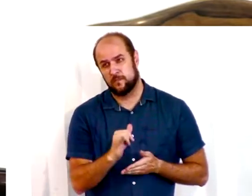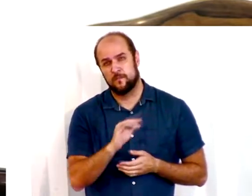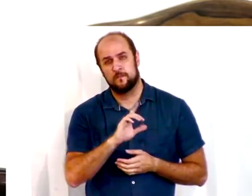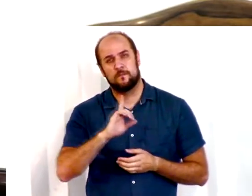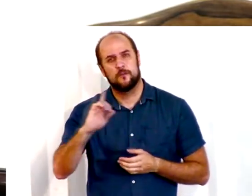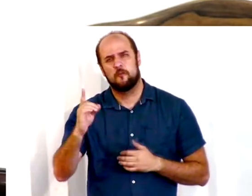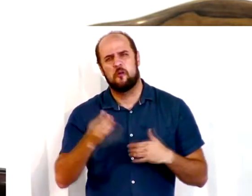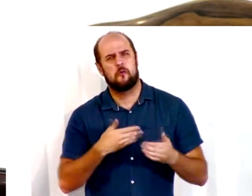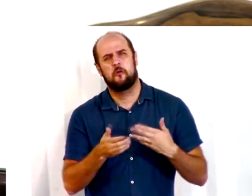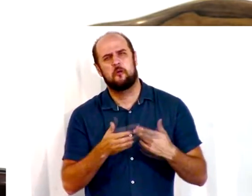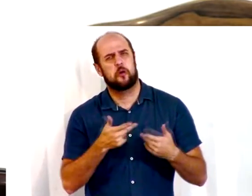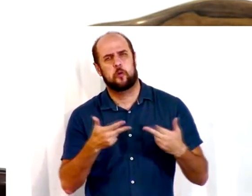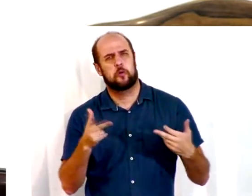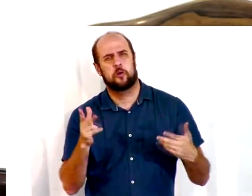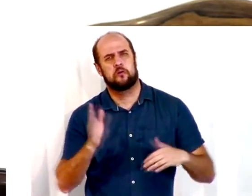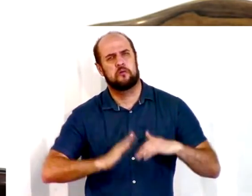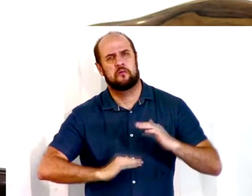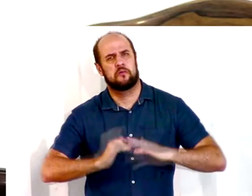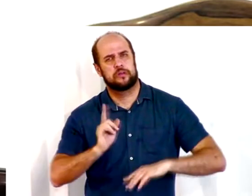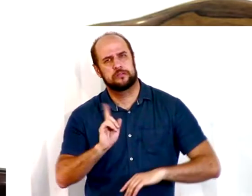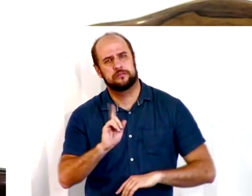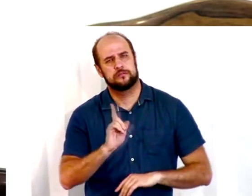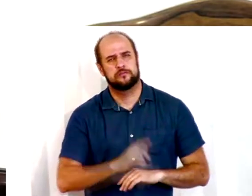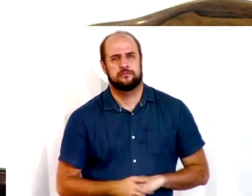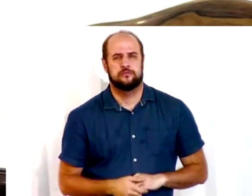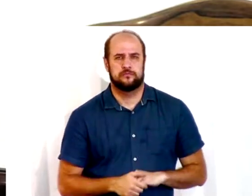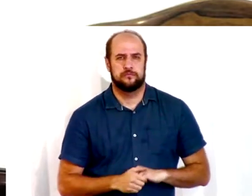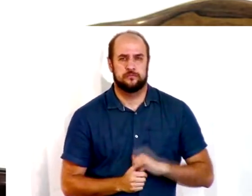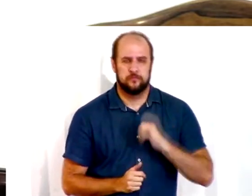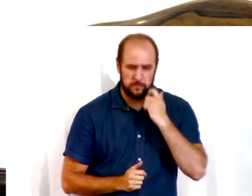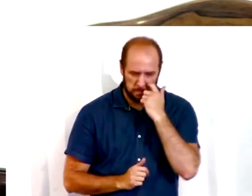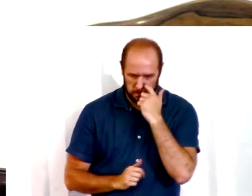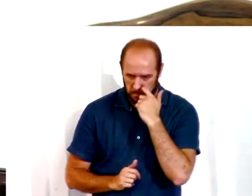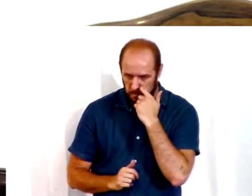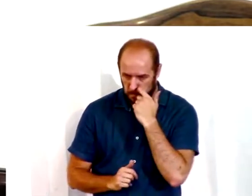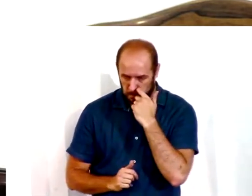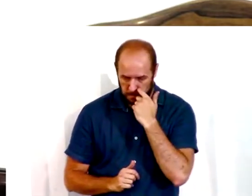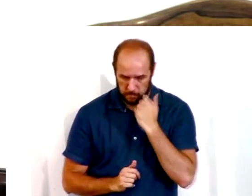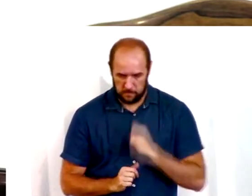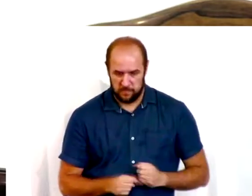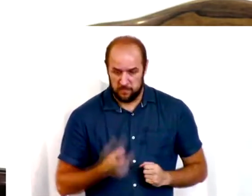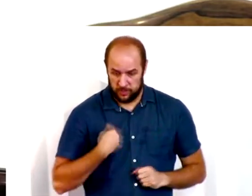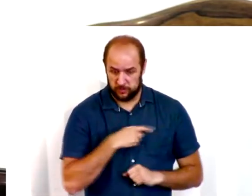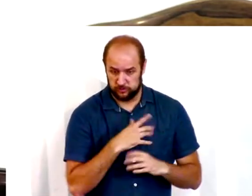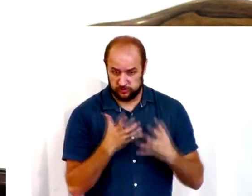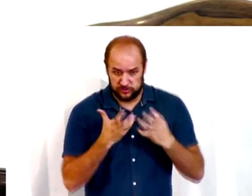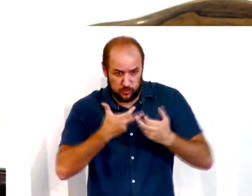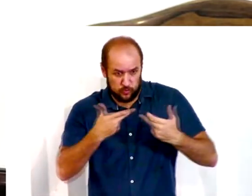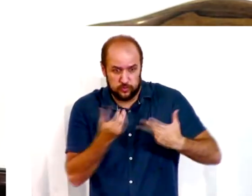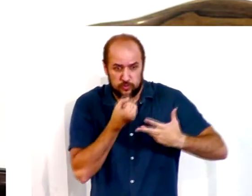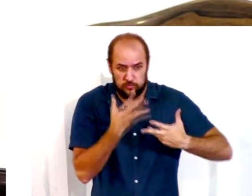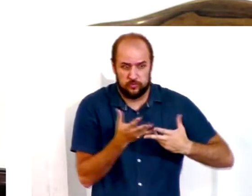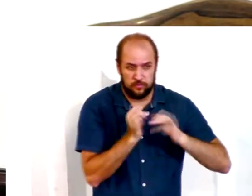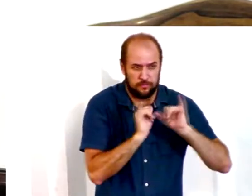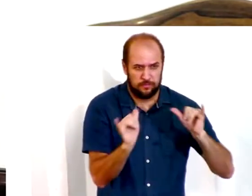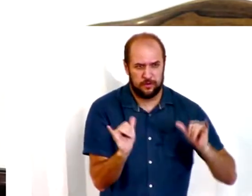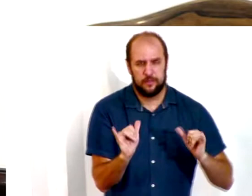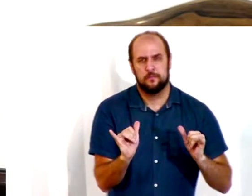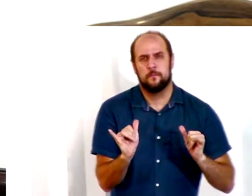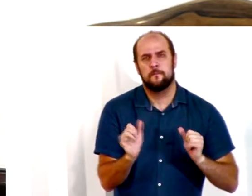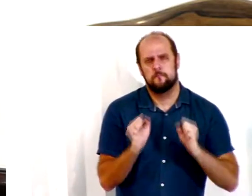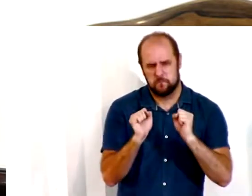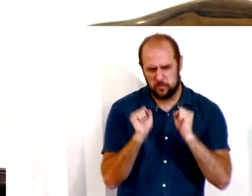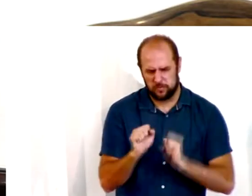fazer o que queremos, mesmo que desejamos fazer coisas boas. Paulo quer dizer que Deus dá poder a seu